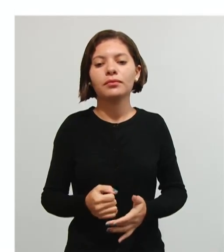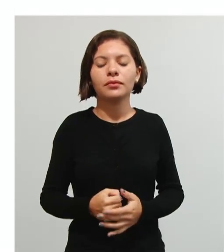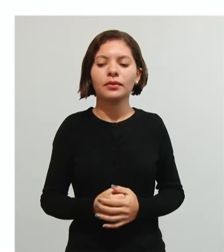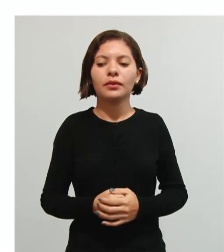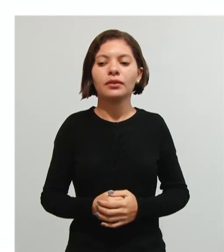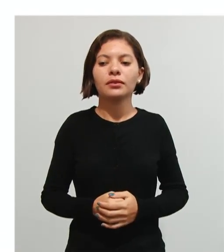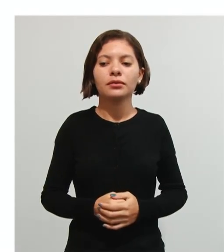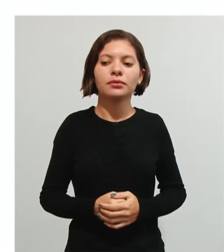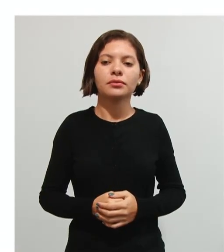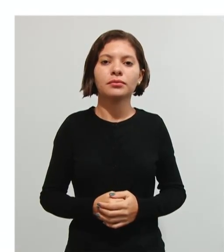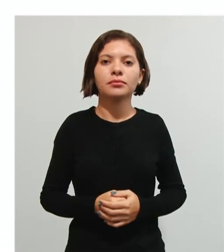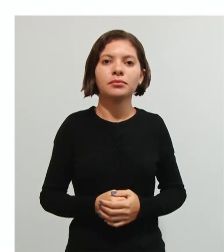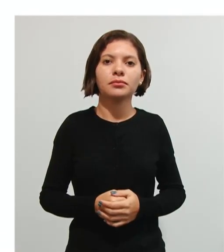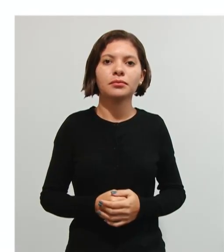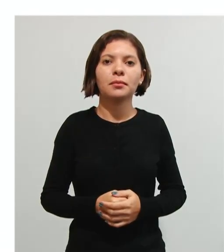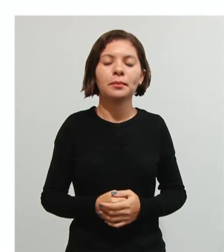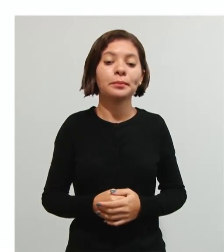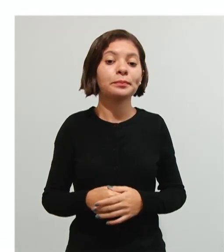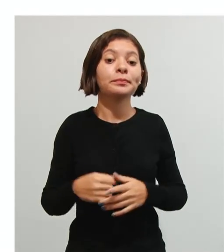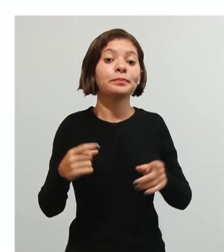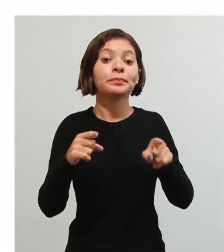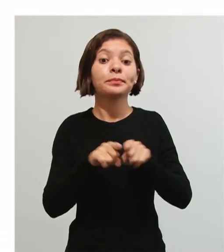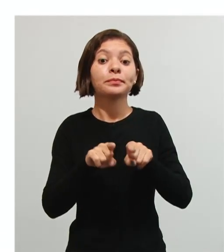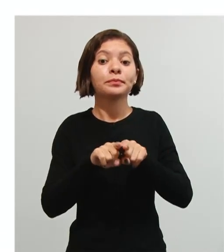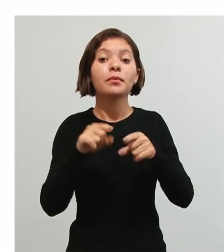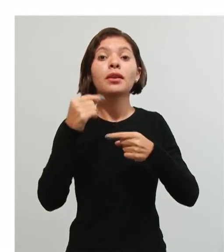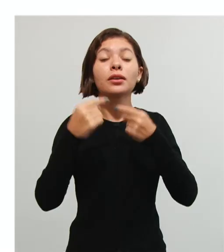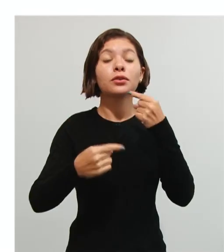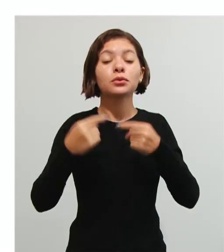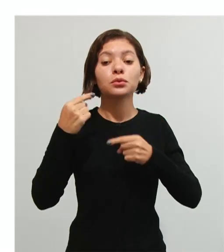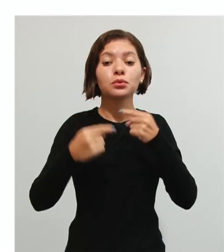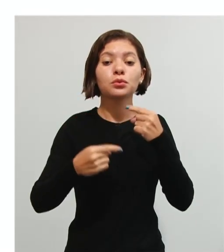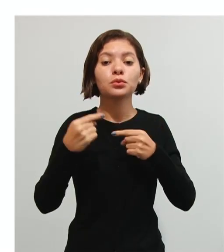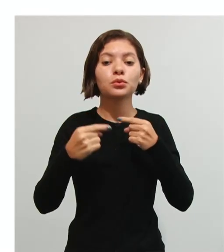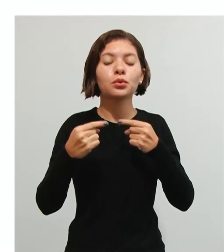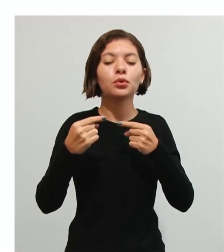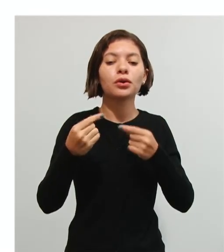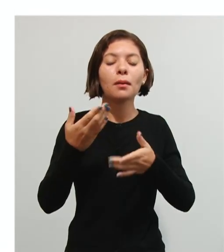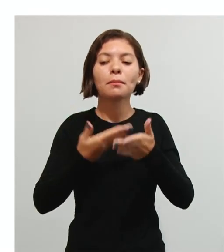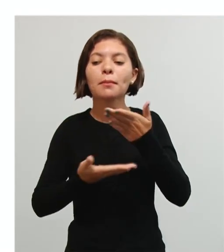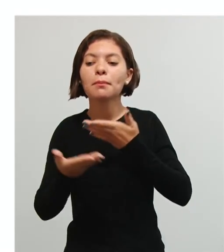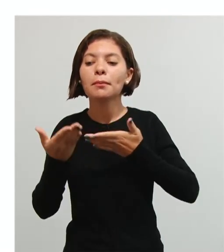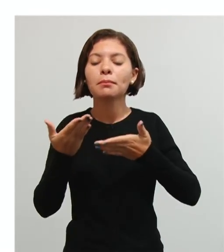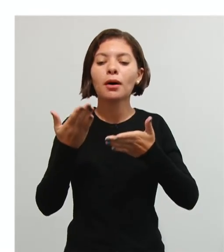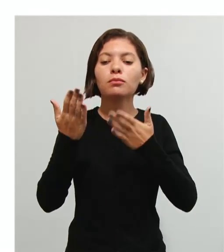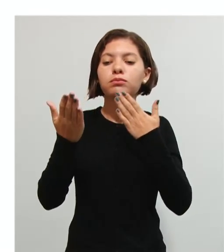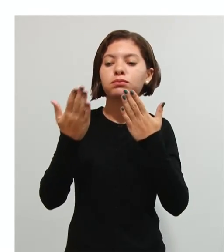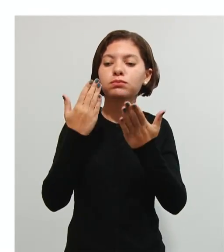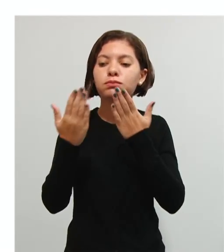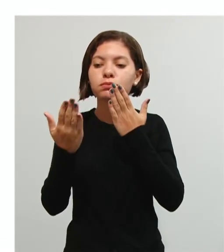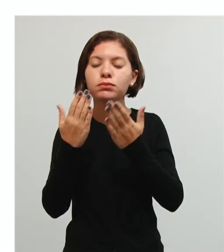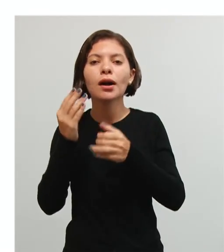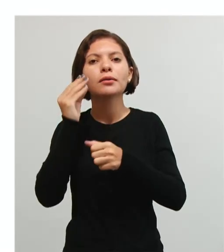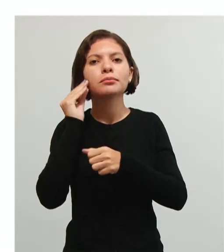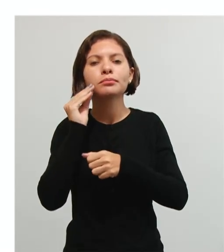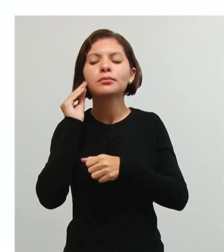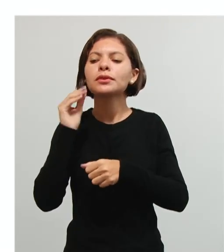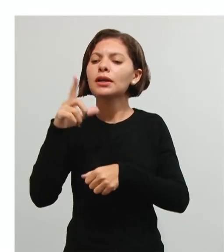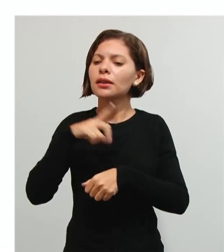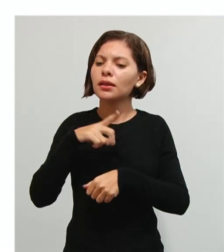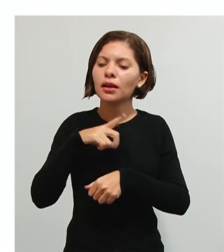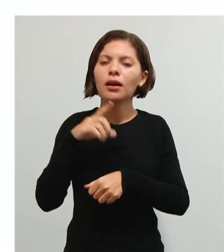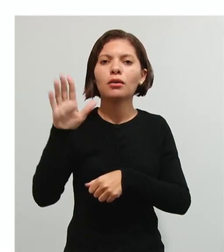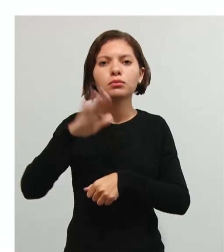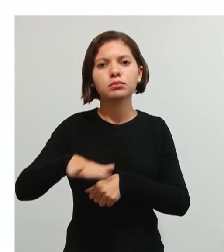literatura existente. Também discussão com pessoas que acumularam muita experiência prática nesse campo